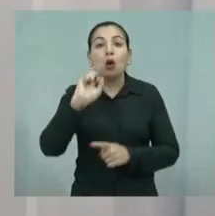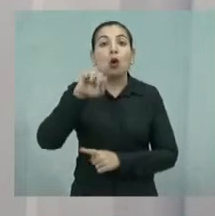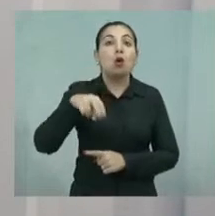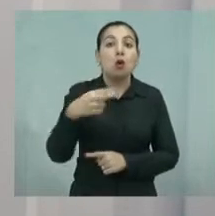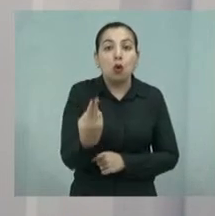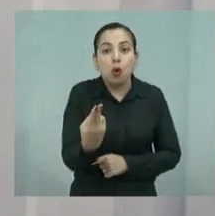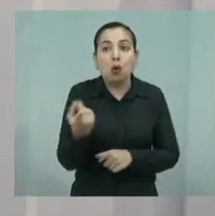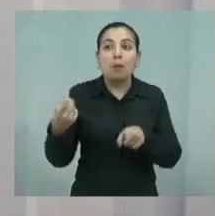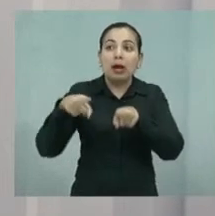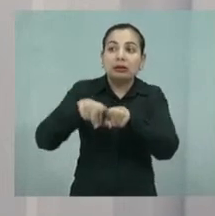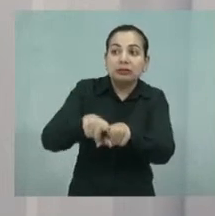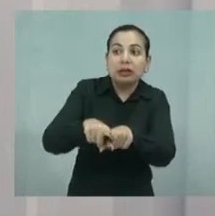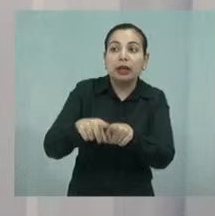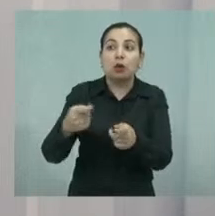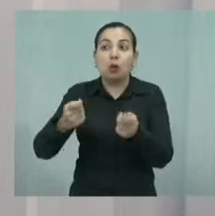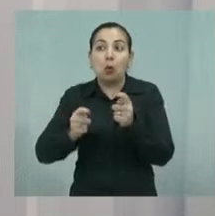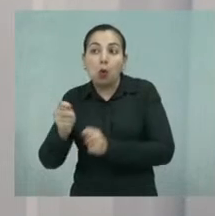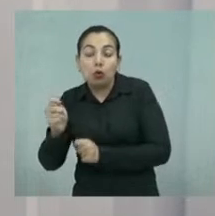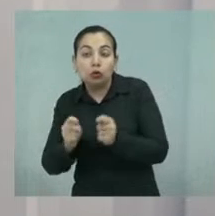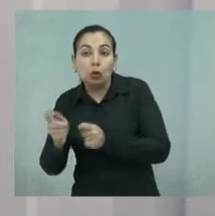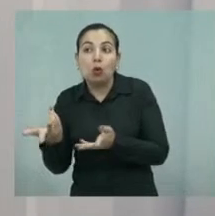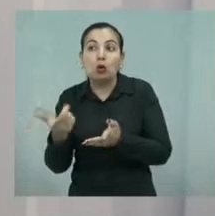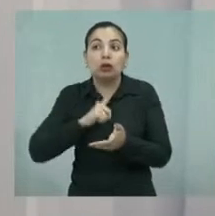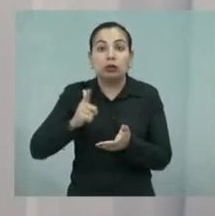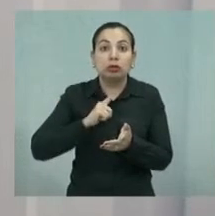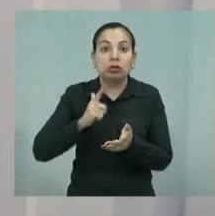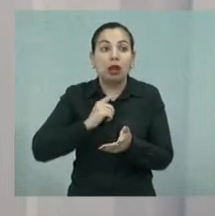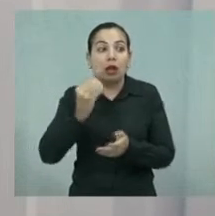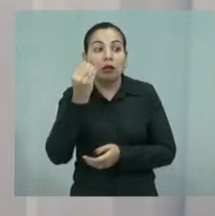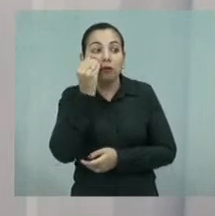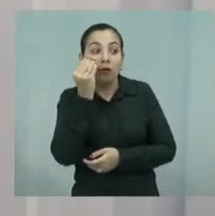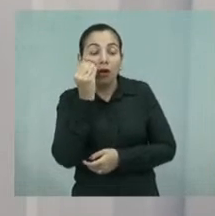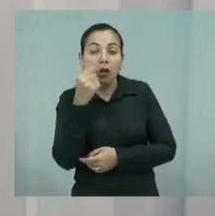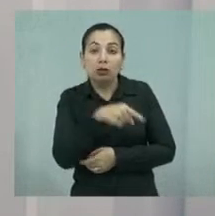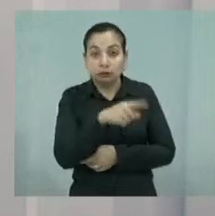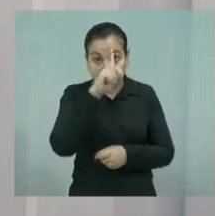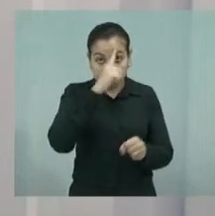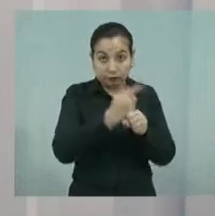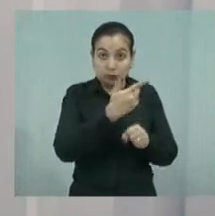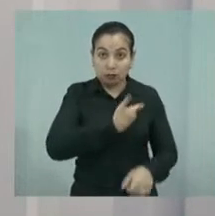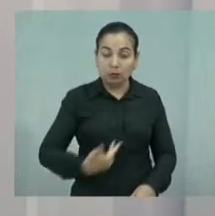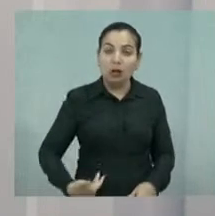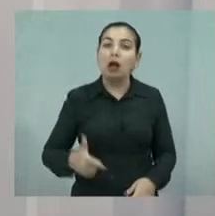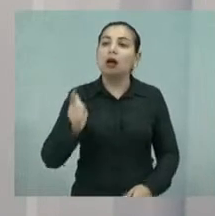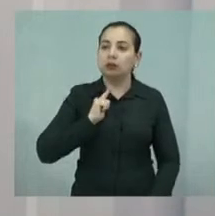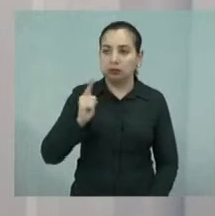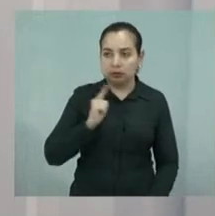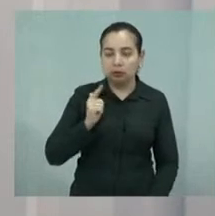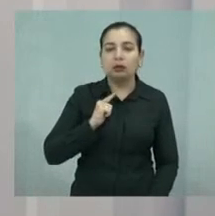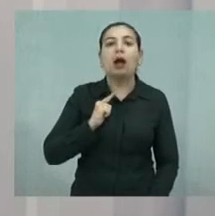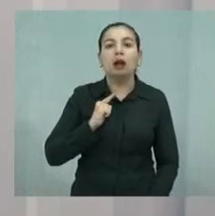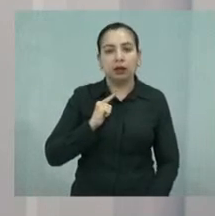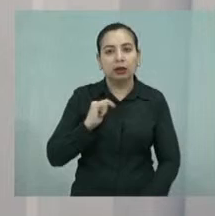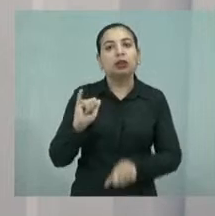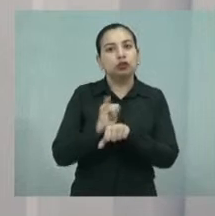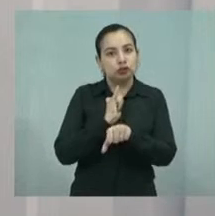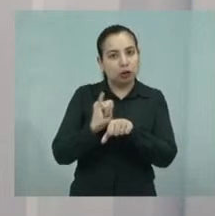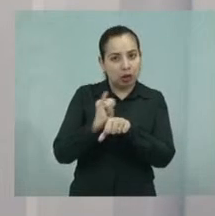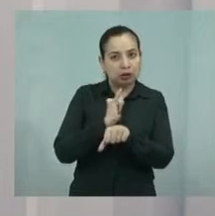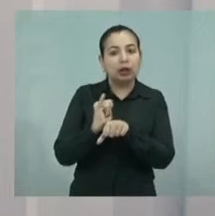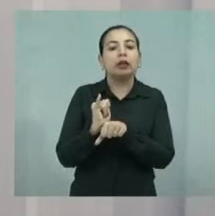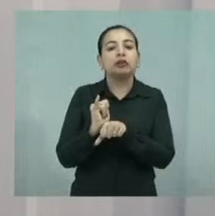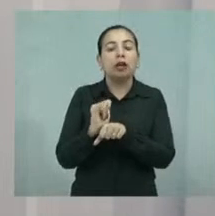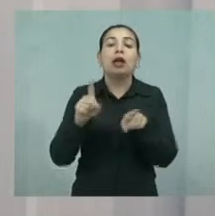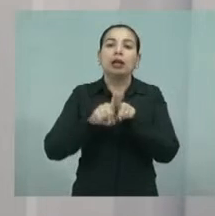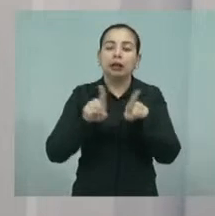de controle, os órgãos que acompanham a gestão pública, disponibilizam mecanismos e a inovação também